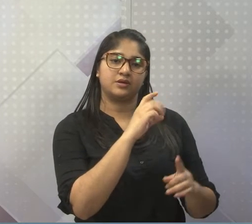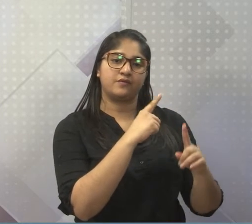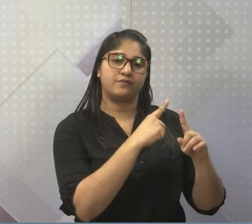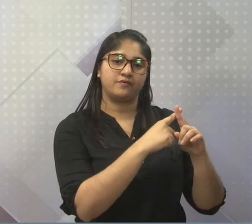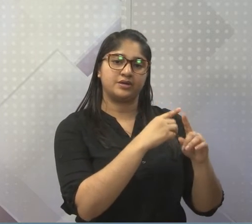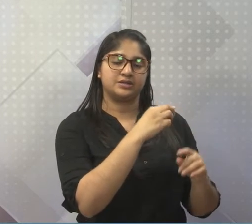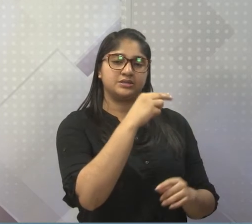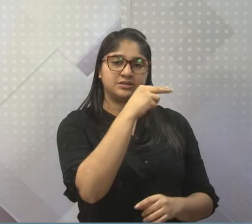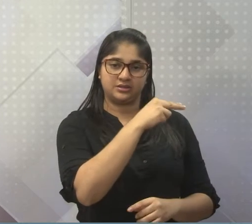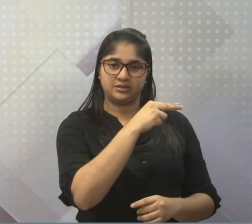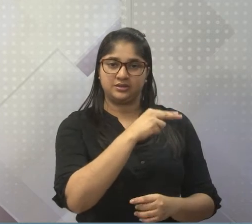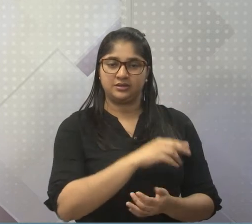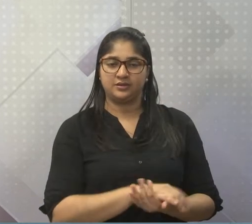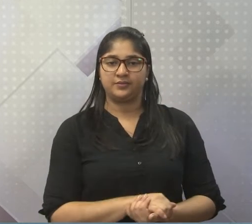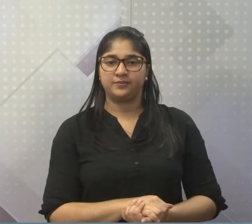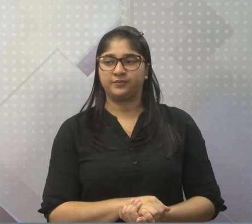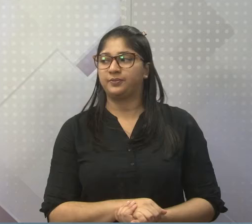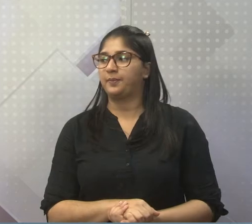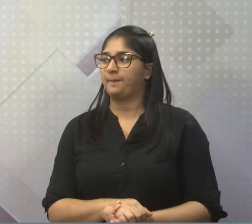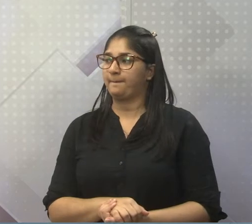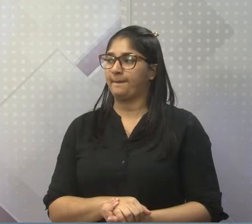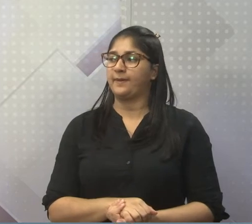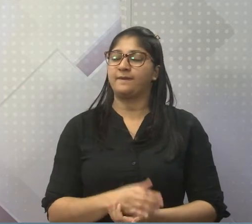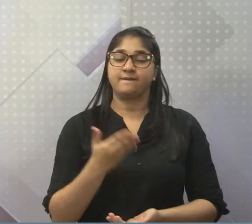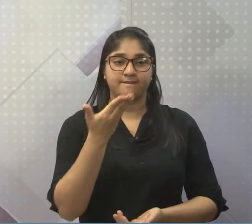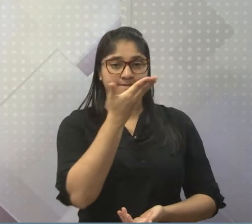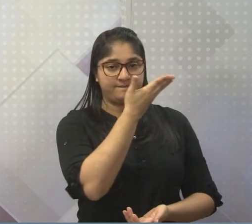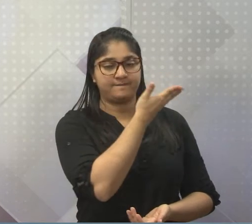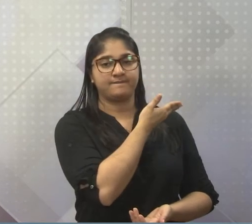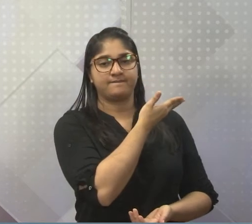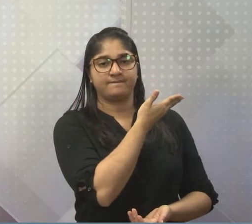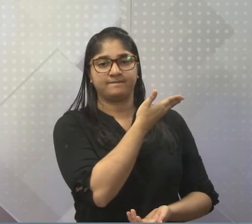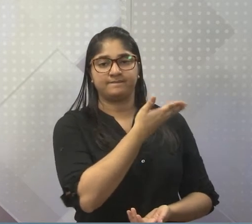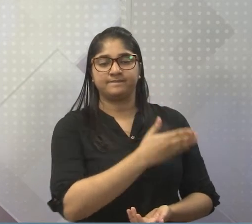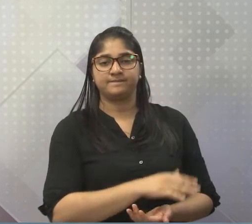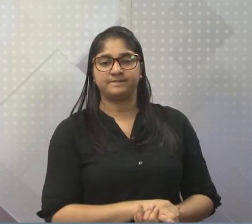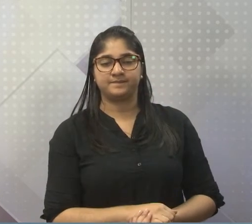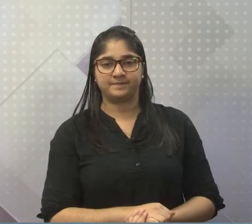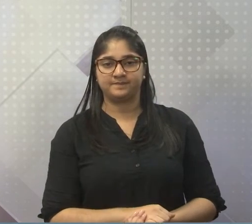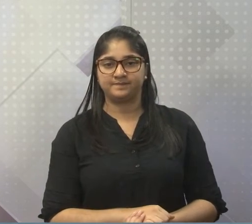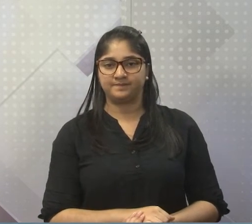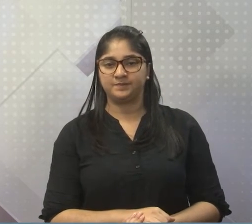vezes N. BH igual a C vezes N.